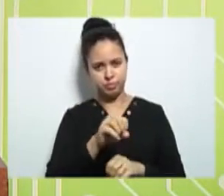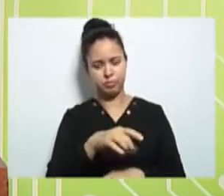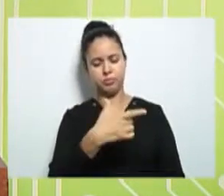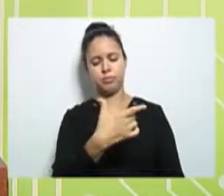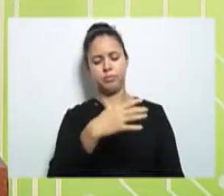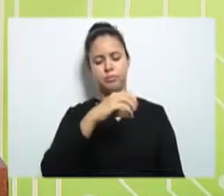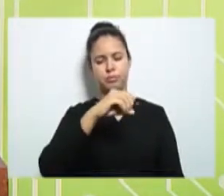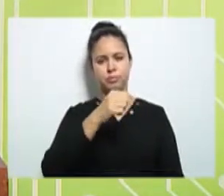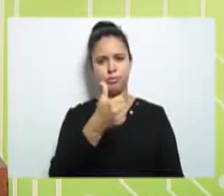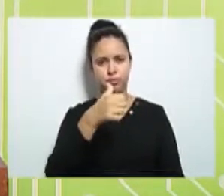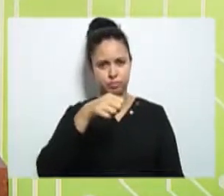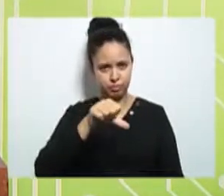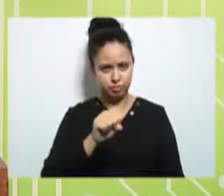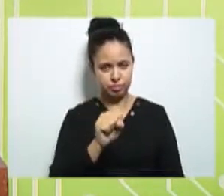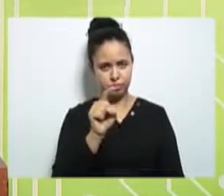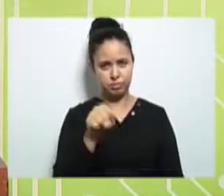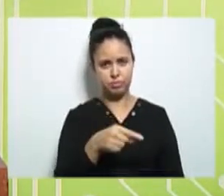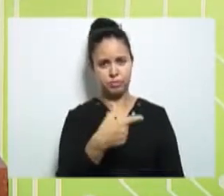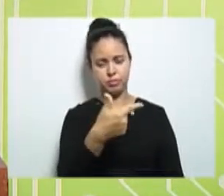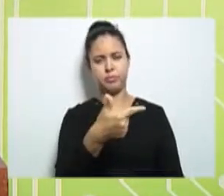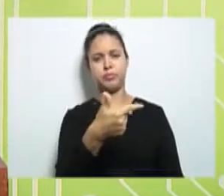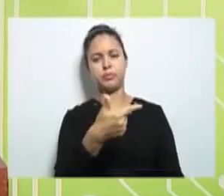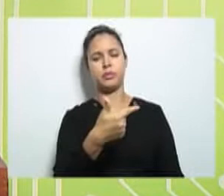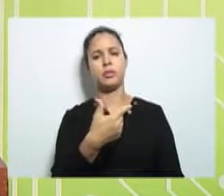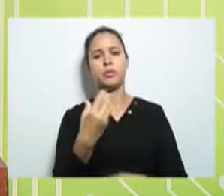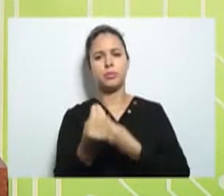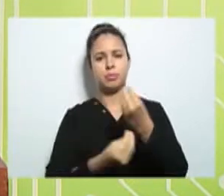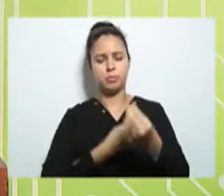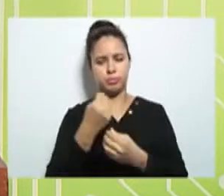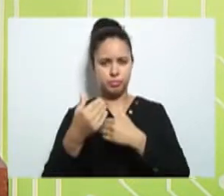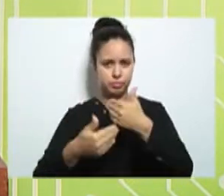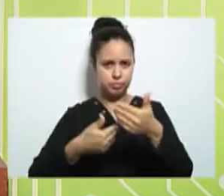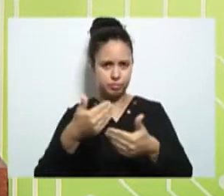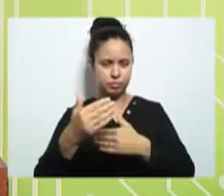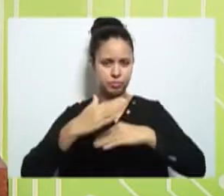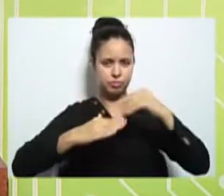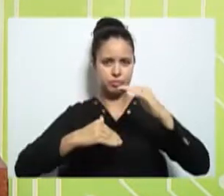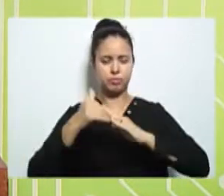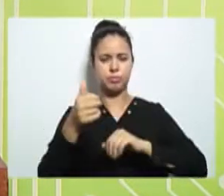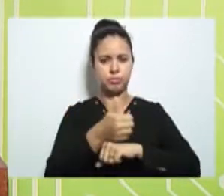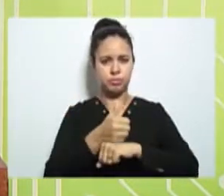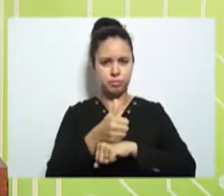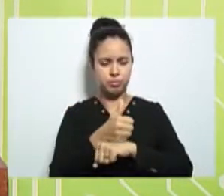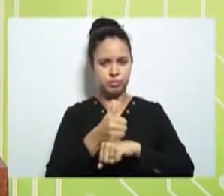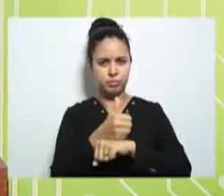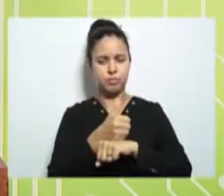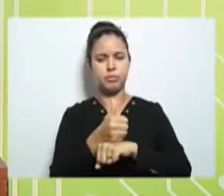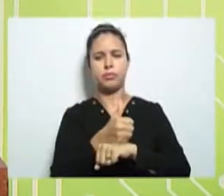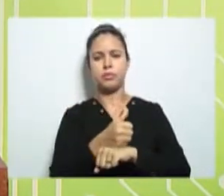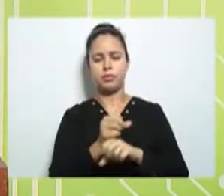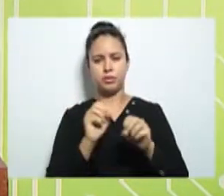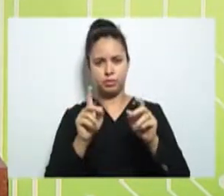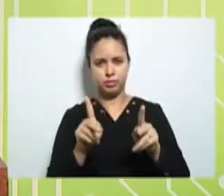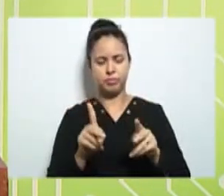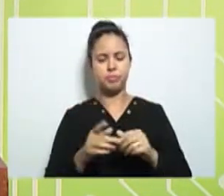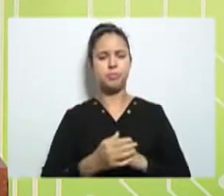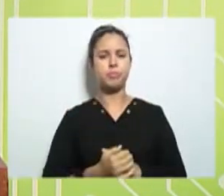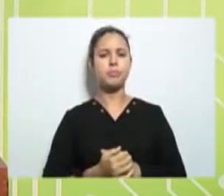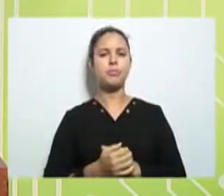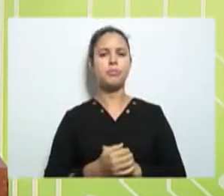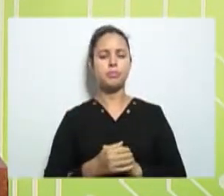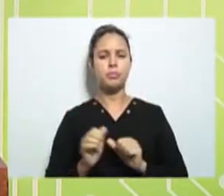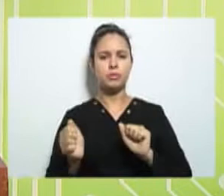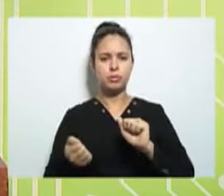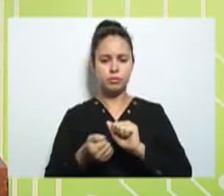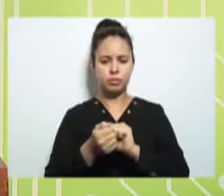2018-2 e aí vocês vão ver como que a gente vai evoluir profissionalmente e pessoalmente em relação a isso, tá? Aliado com o conteúdo que a